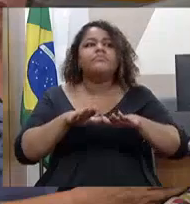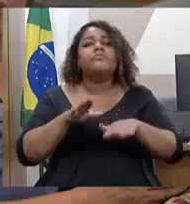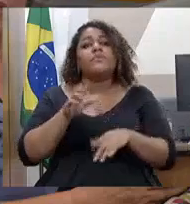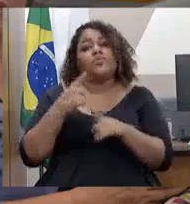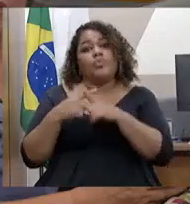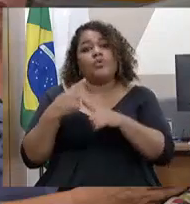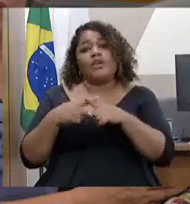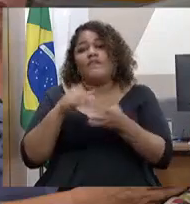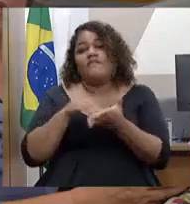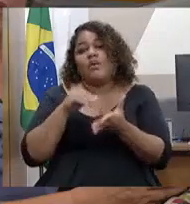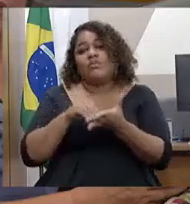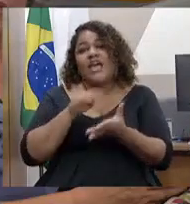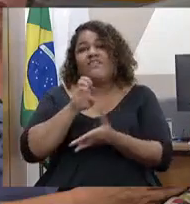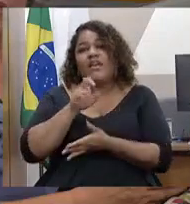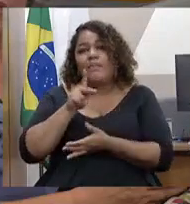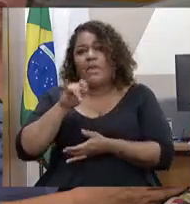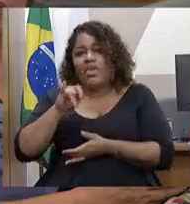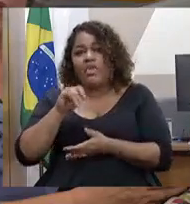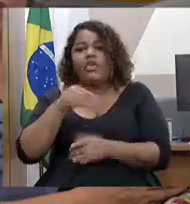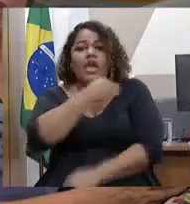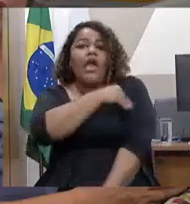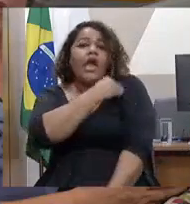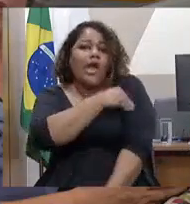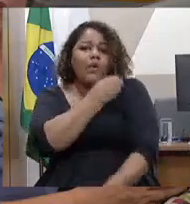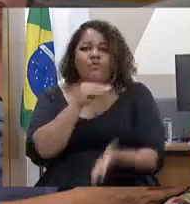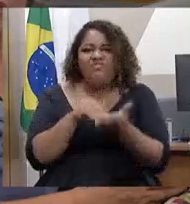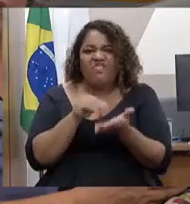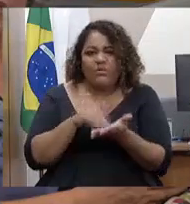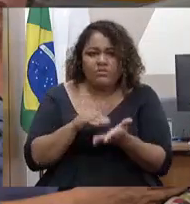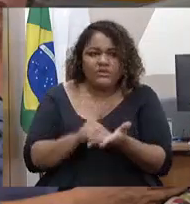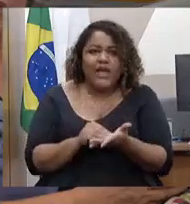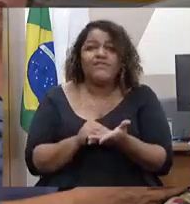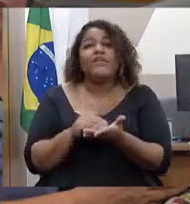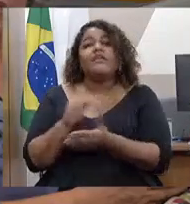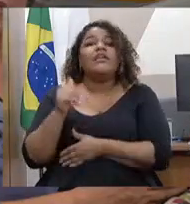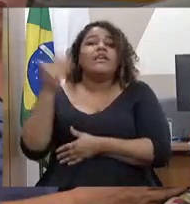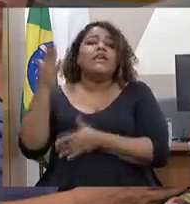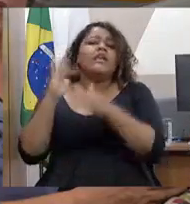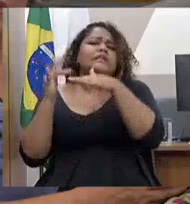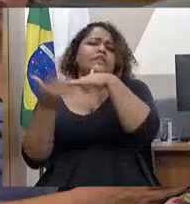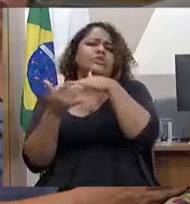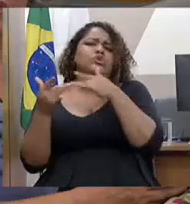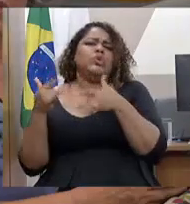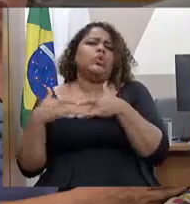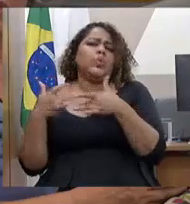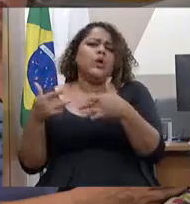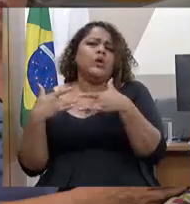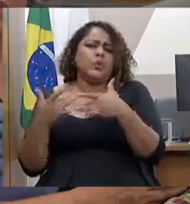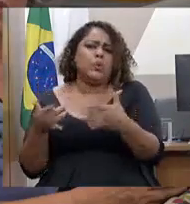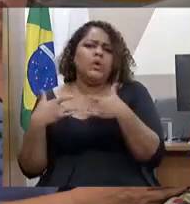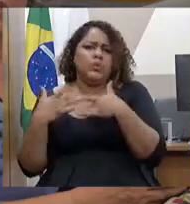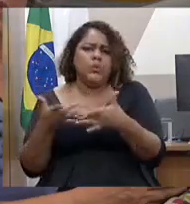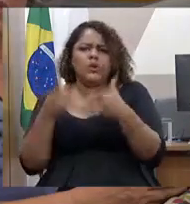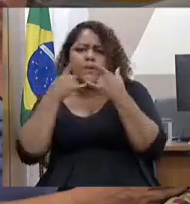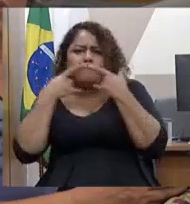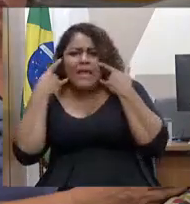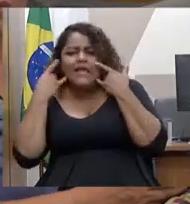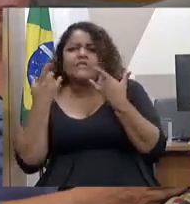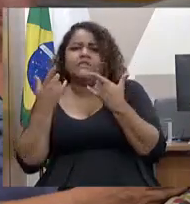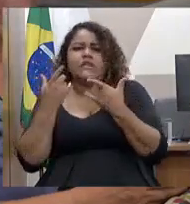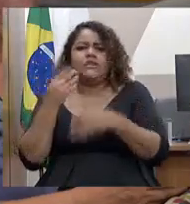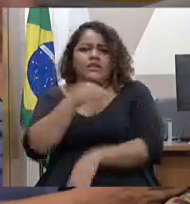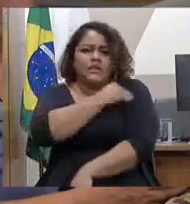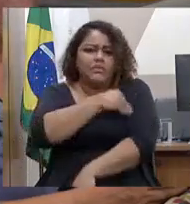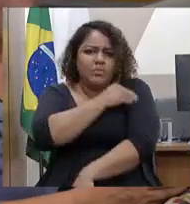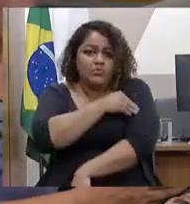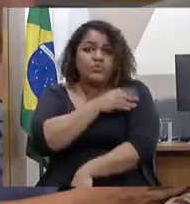né álcool em gel e muitas das vezes sendo doado nas redes sociais mostrando que tava doando o Alto do ano a máscara mas para nós funcionários faltava no